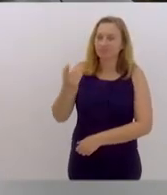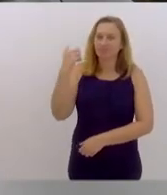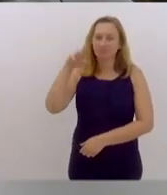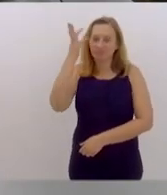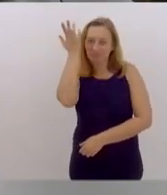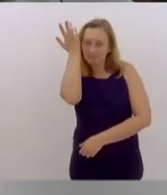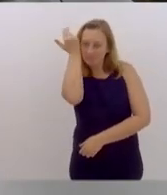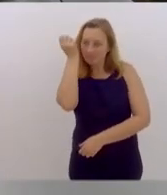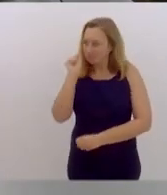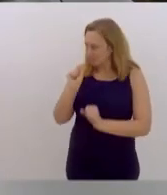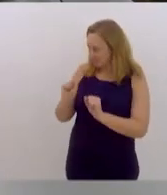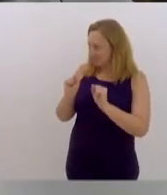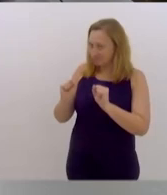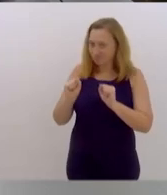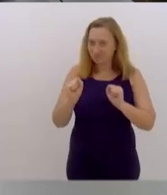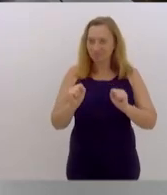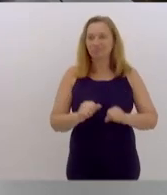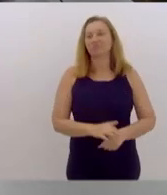Coelho pode ser